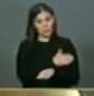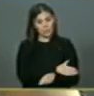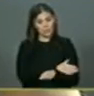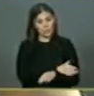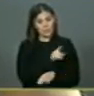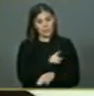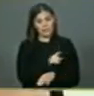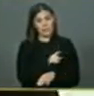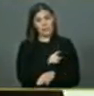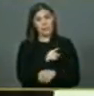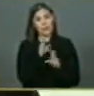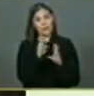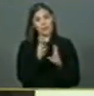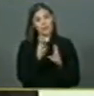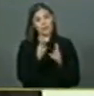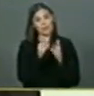com sunitinib.